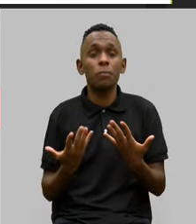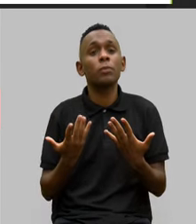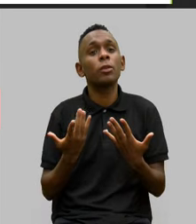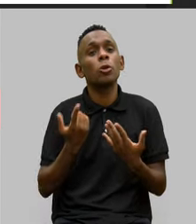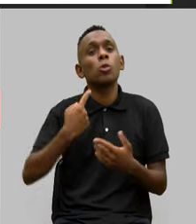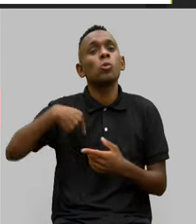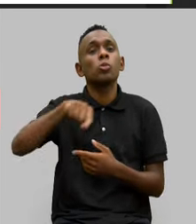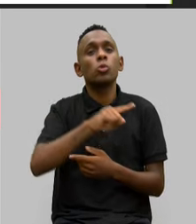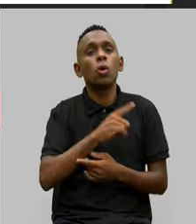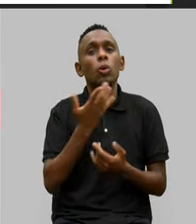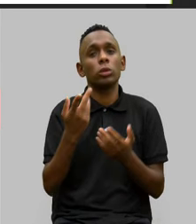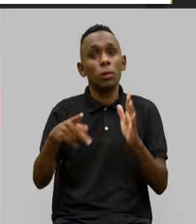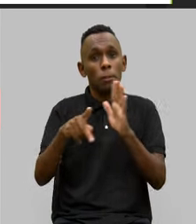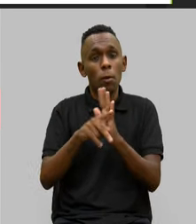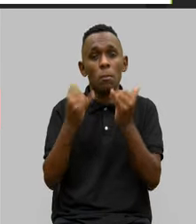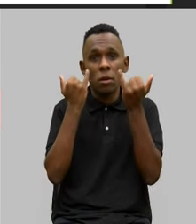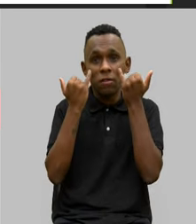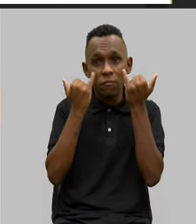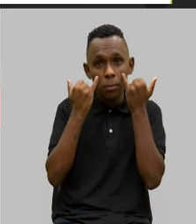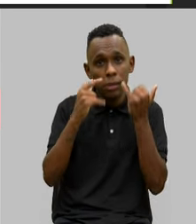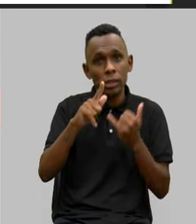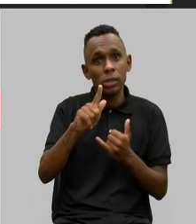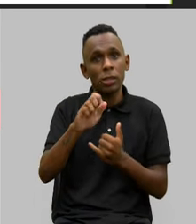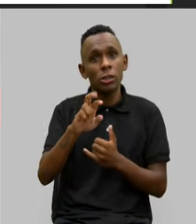nosso banco ativo de